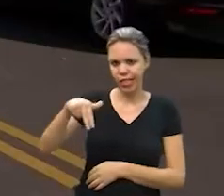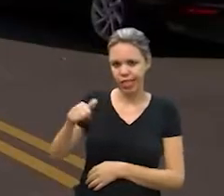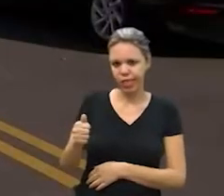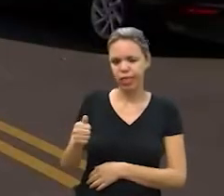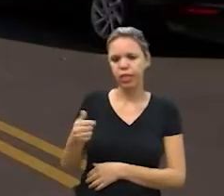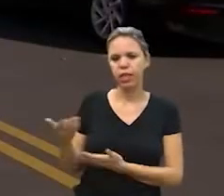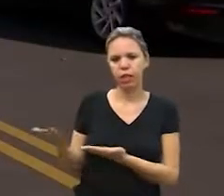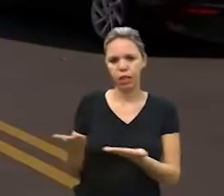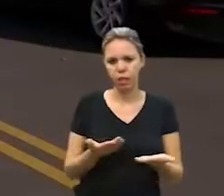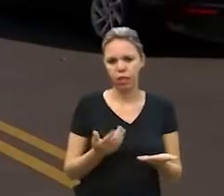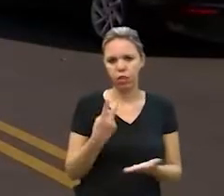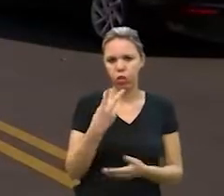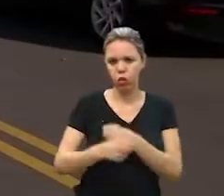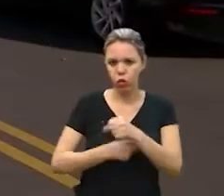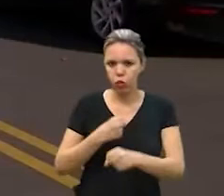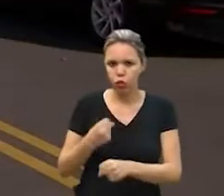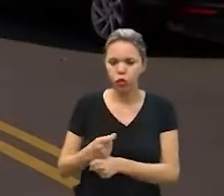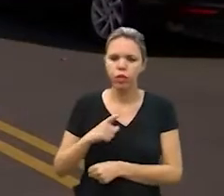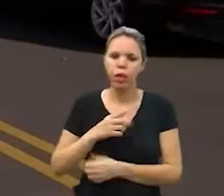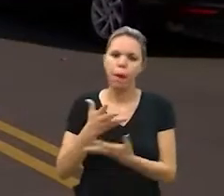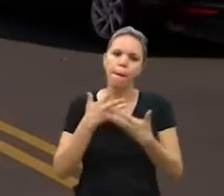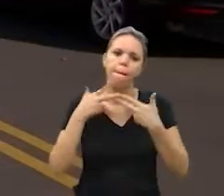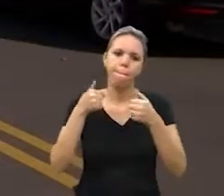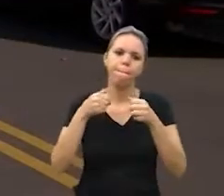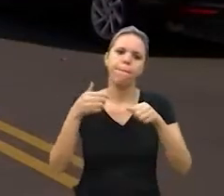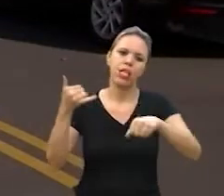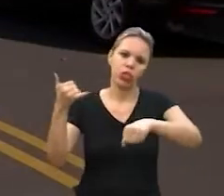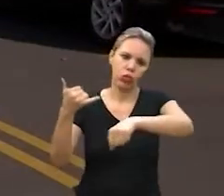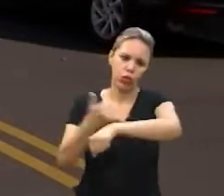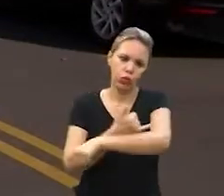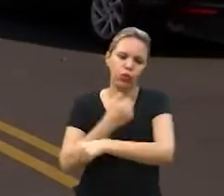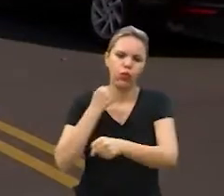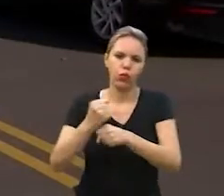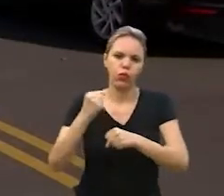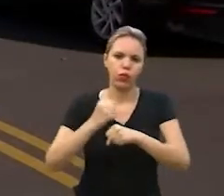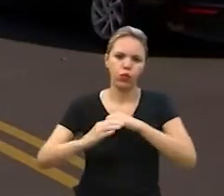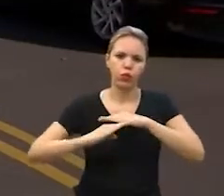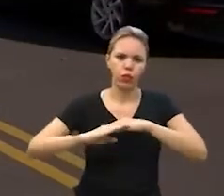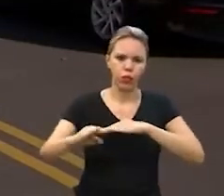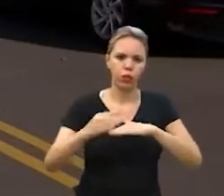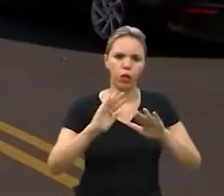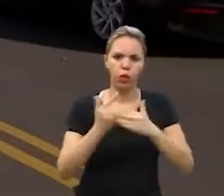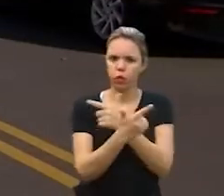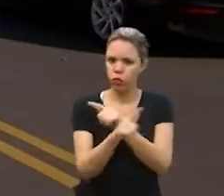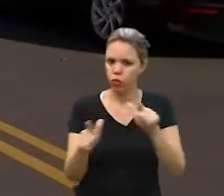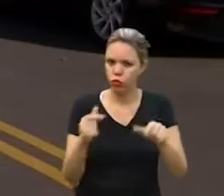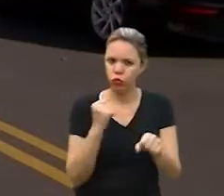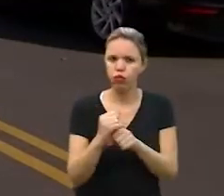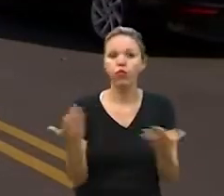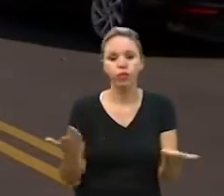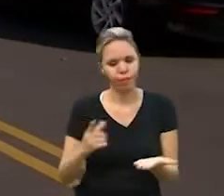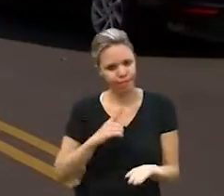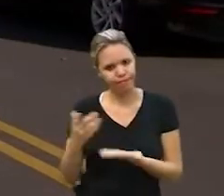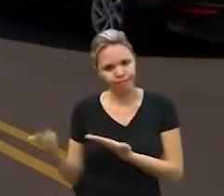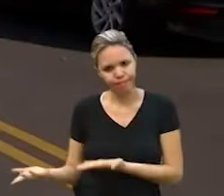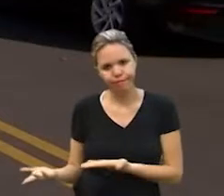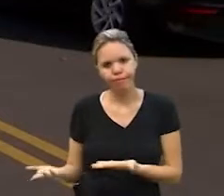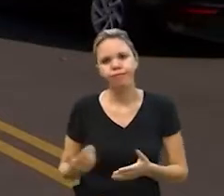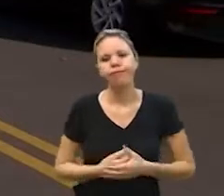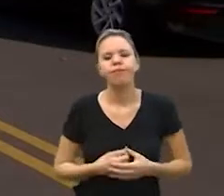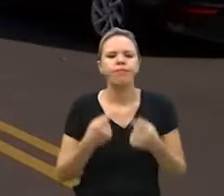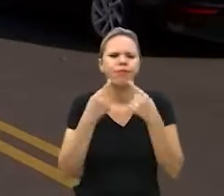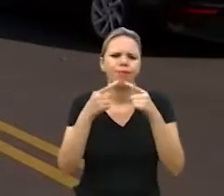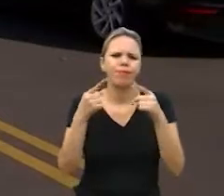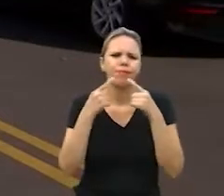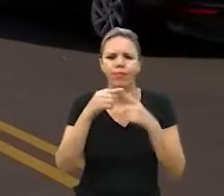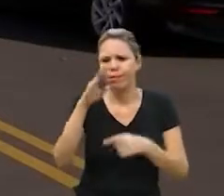ele recebeu recentemente, nos últimos 2 anos, a melhoria de infraestrutura com a pavimentação do bairro. Era um bairro que não tinha asfalto e hoje tem. E